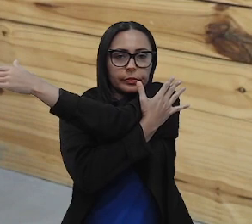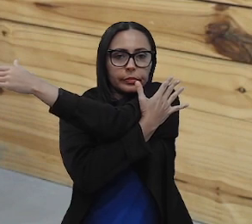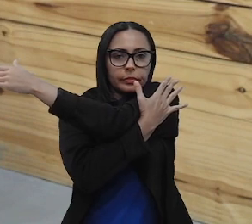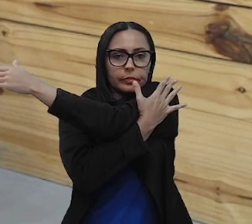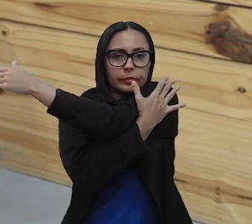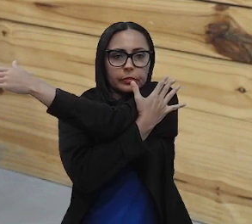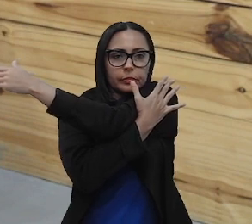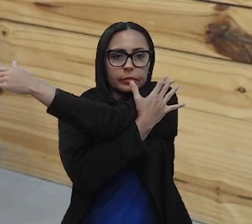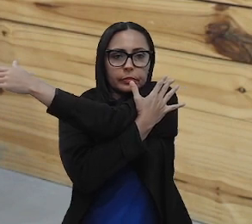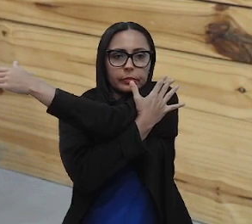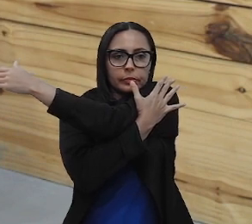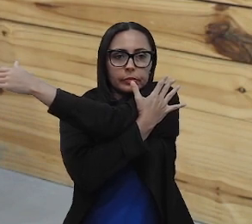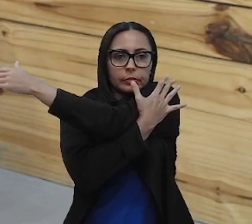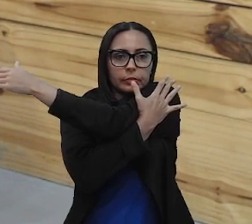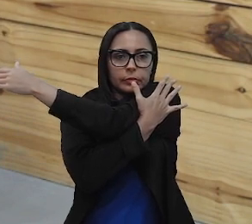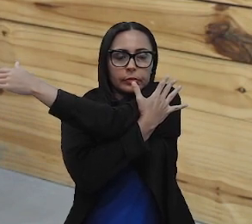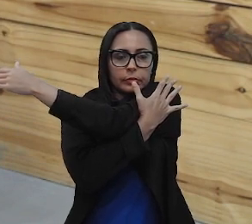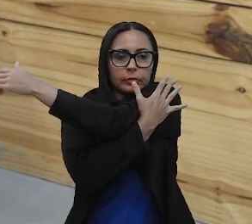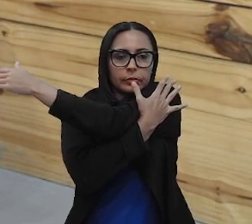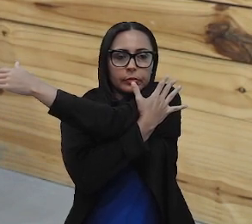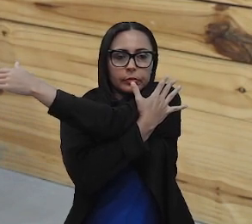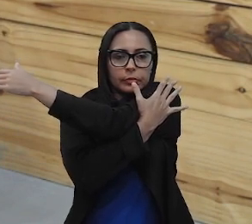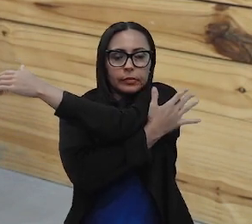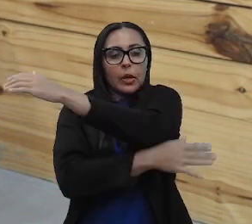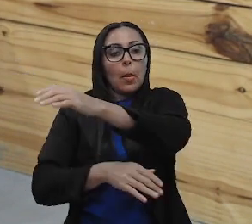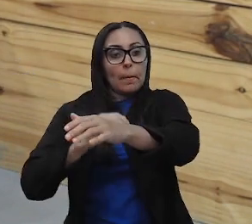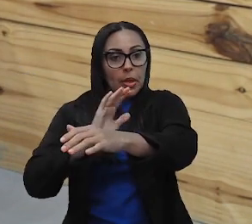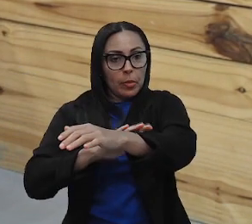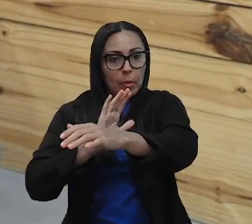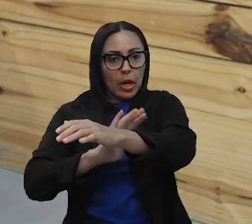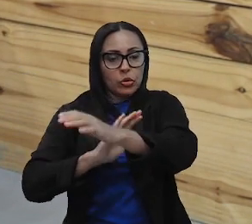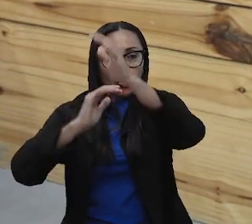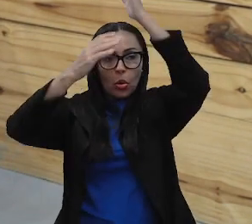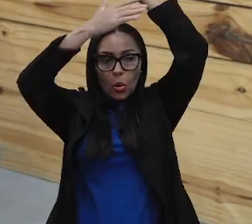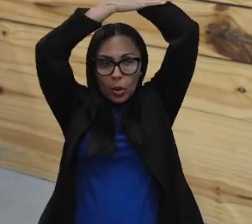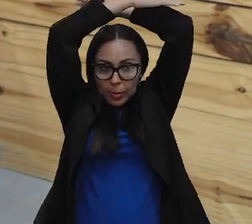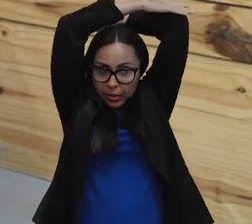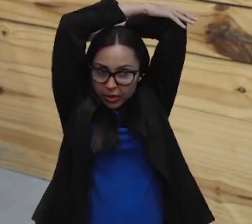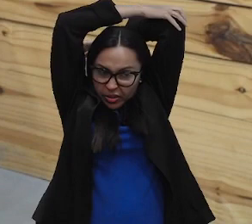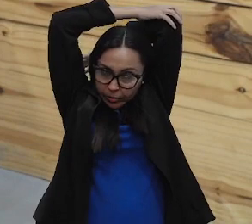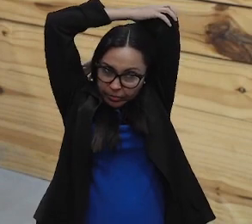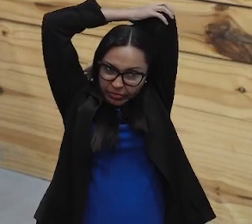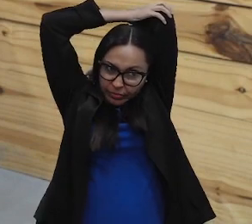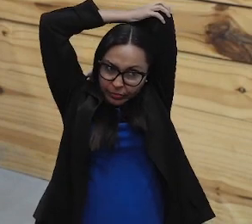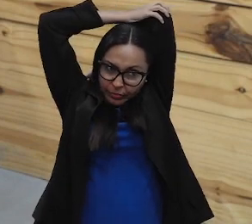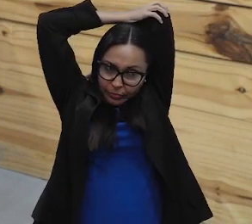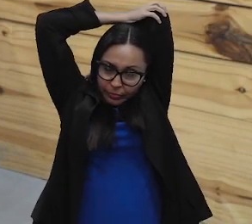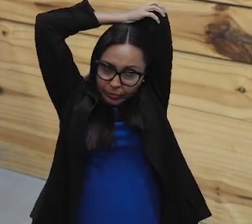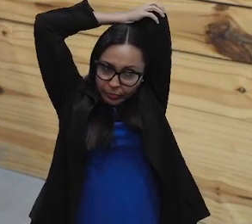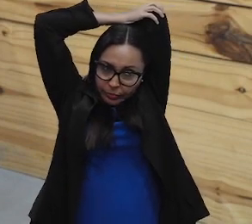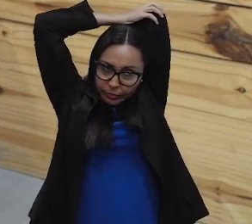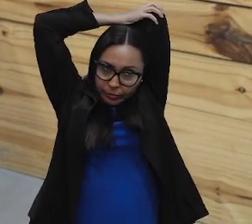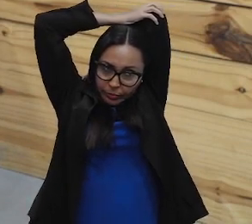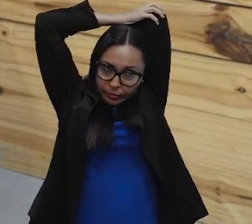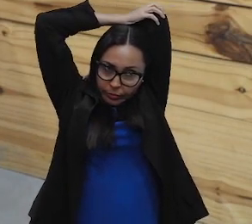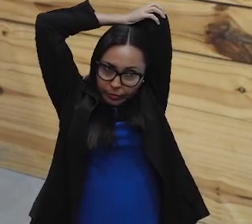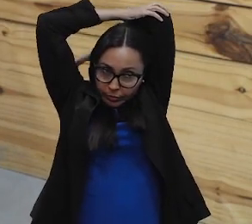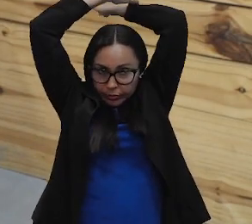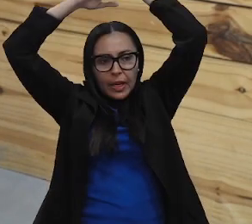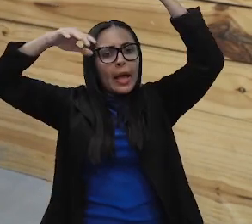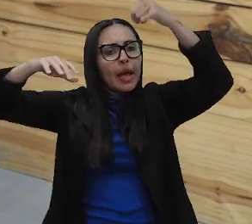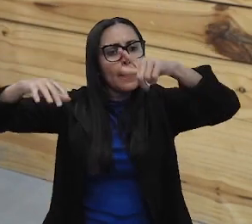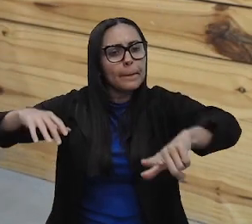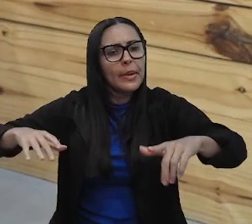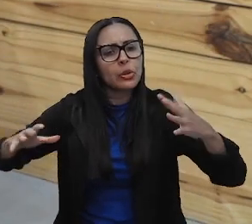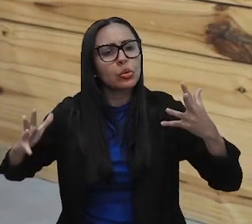lado. Pega esse mesmo braço, você coloca para trás e alonga também. Repete tudo